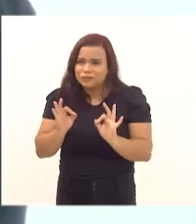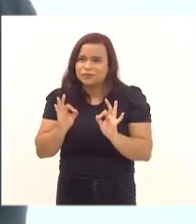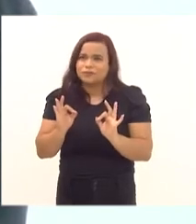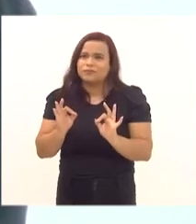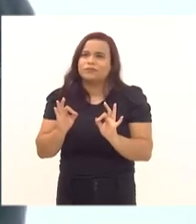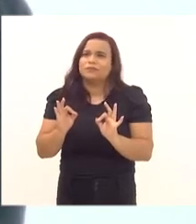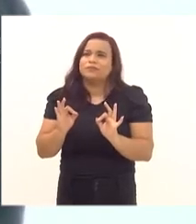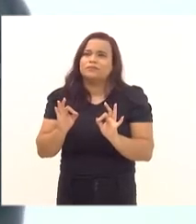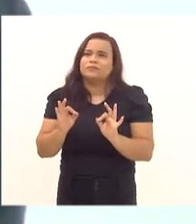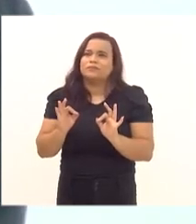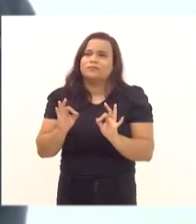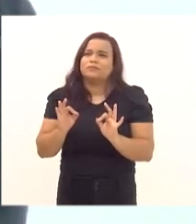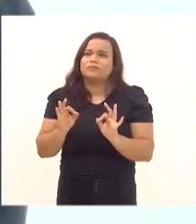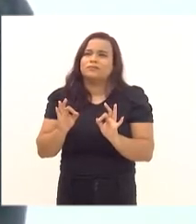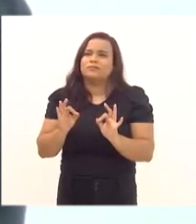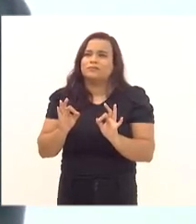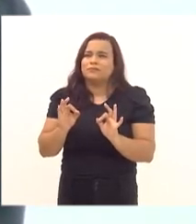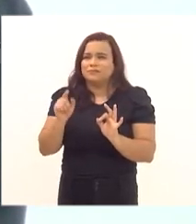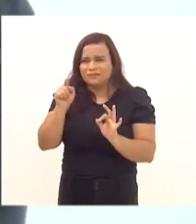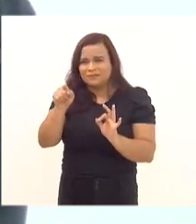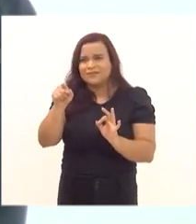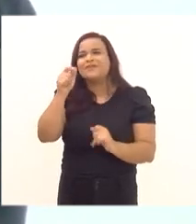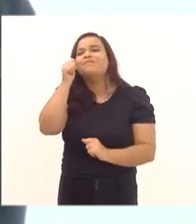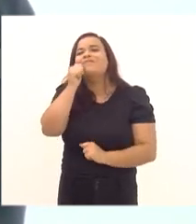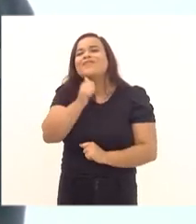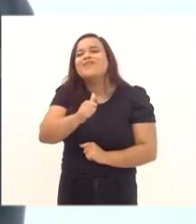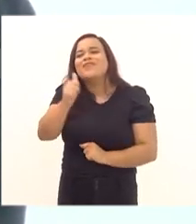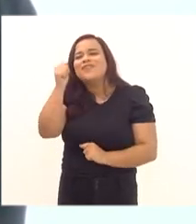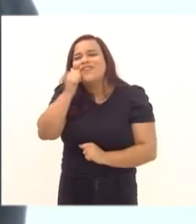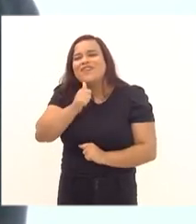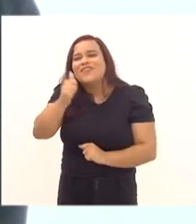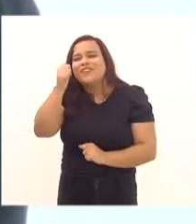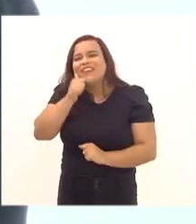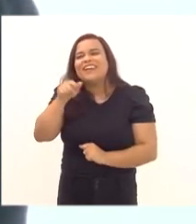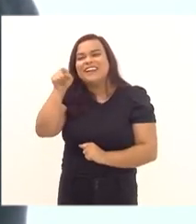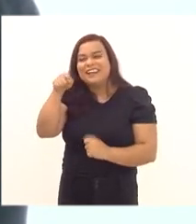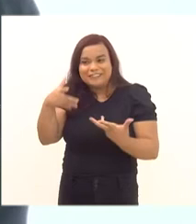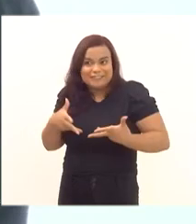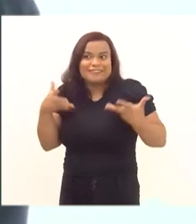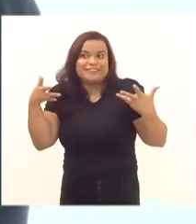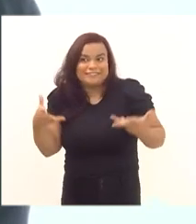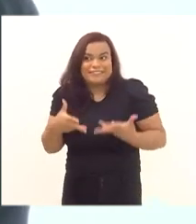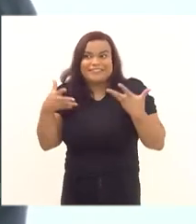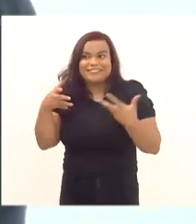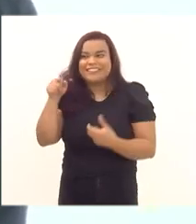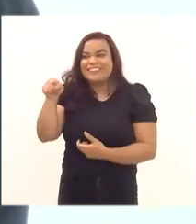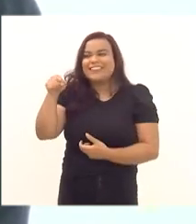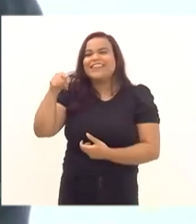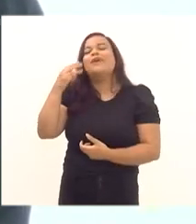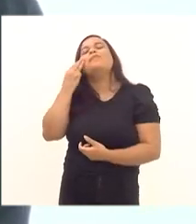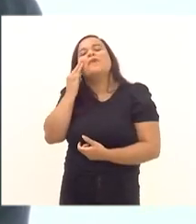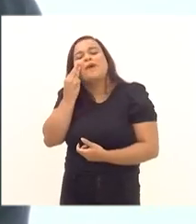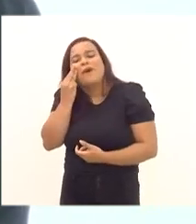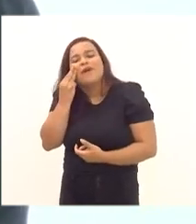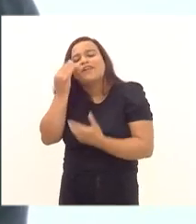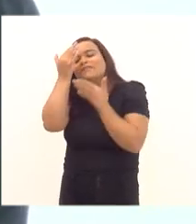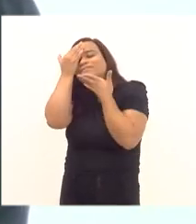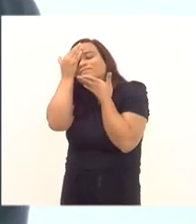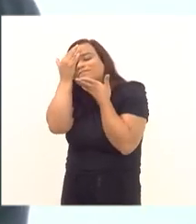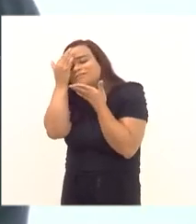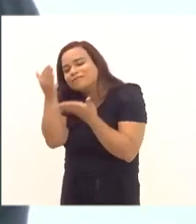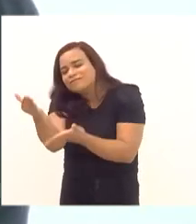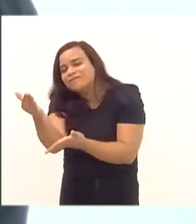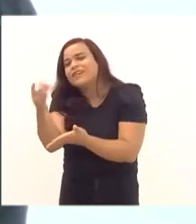essa retada mulher um chamada Mônica Francisco obrigado por nos